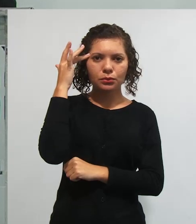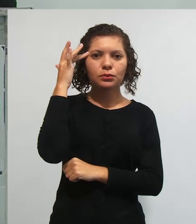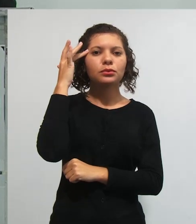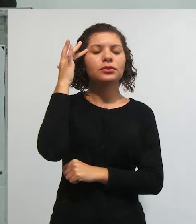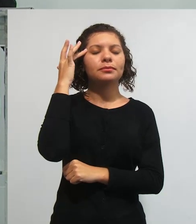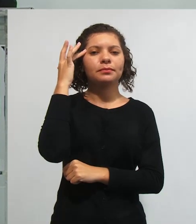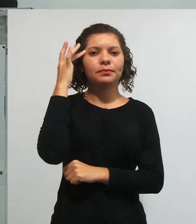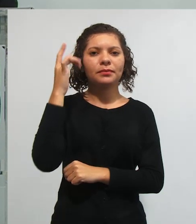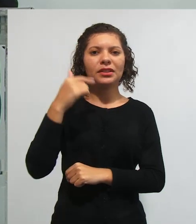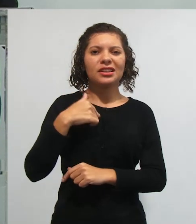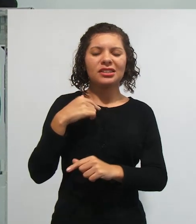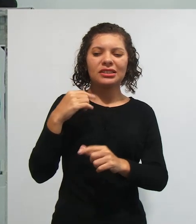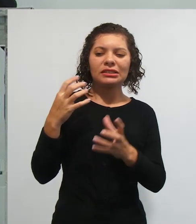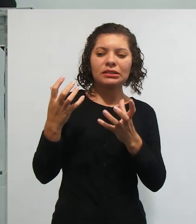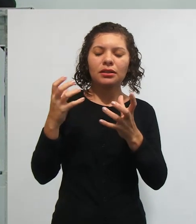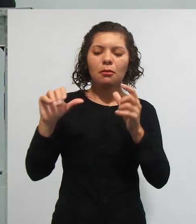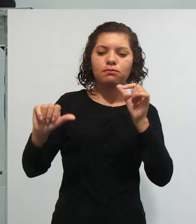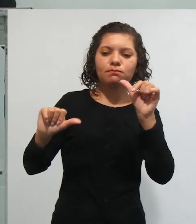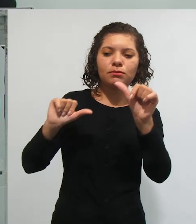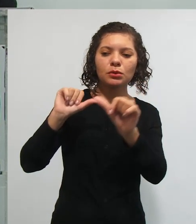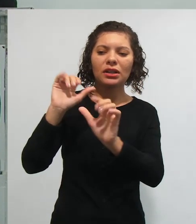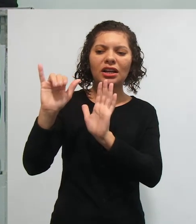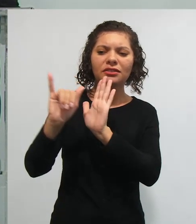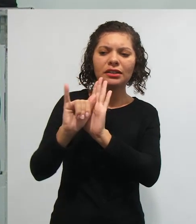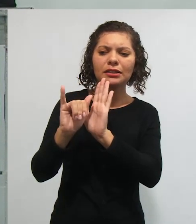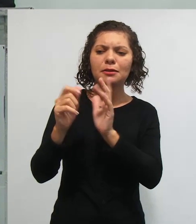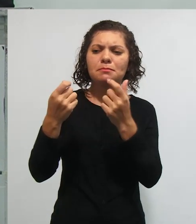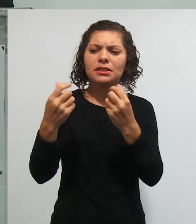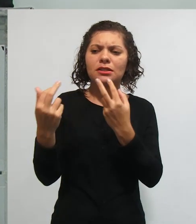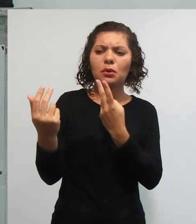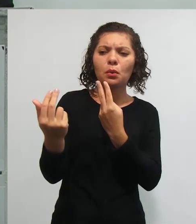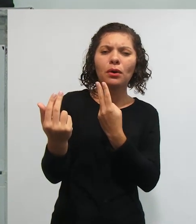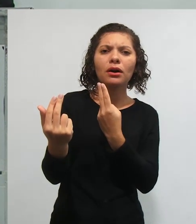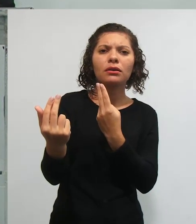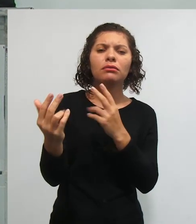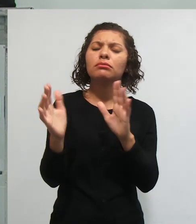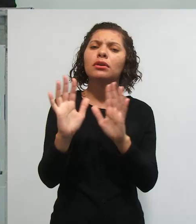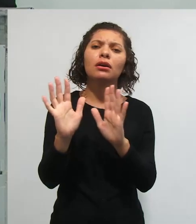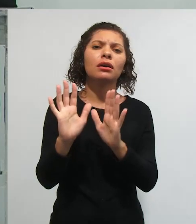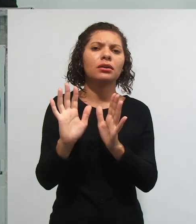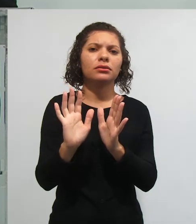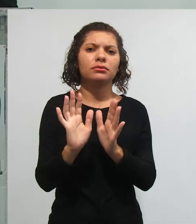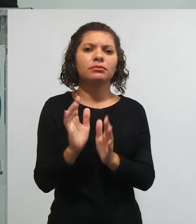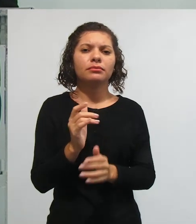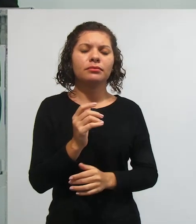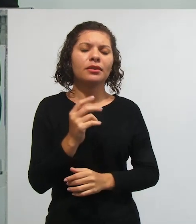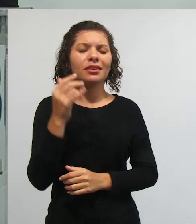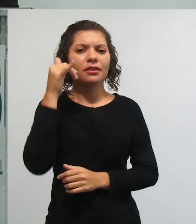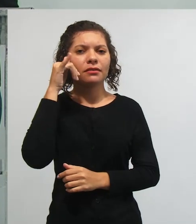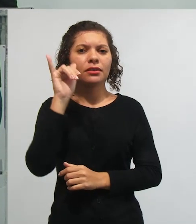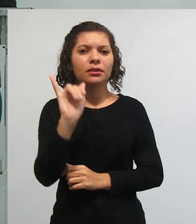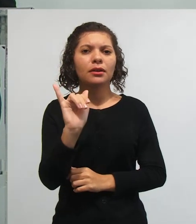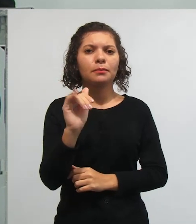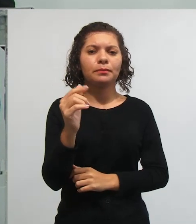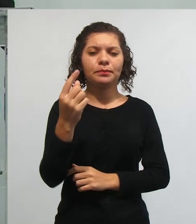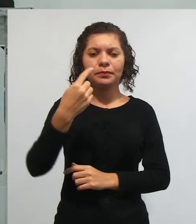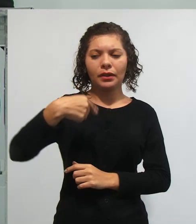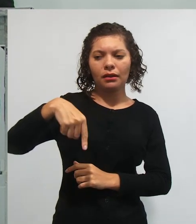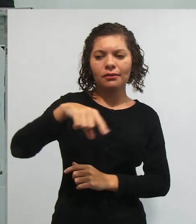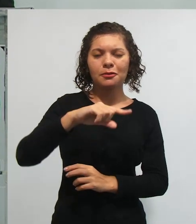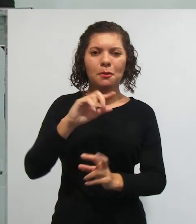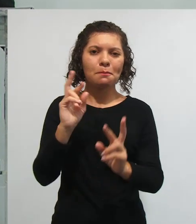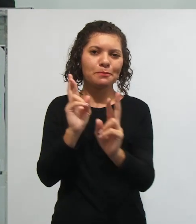completo e eu não posso querer mudá-lo que seja igual a mim como eu sou diferente dele E assim a gente